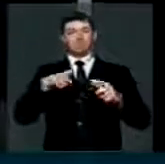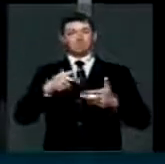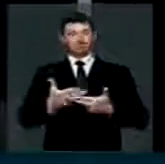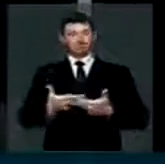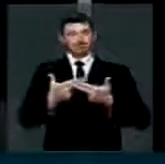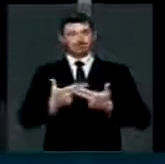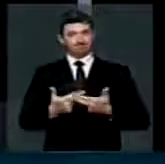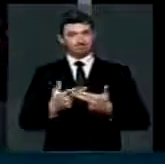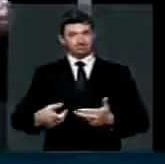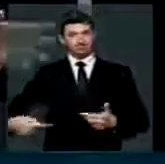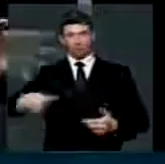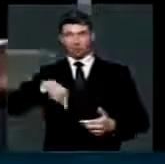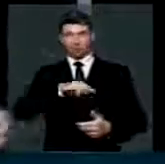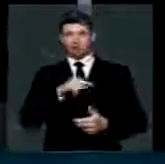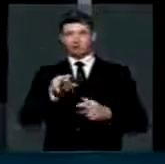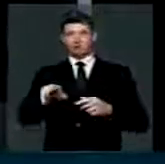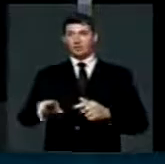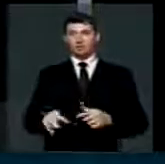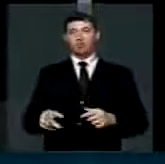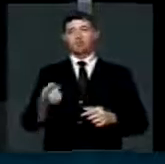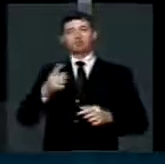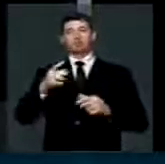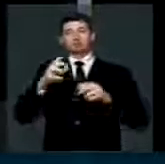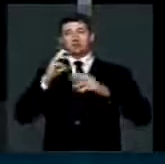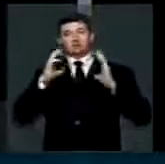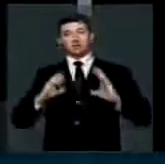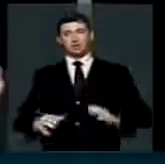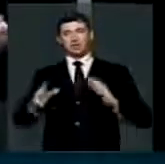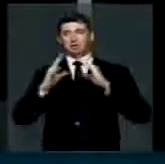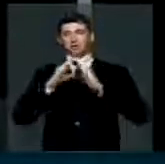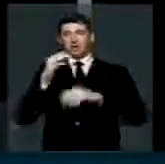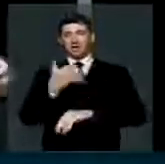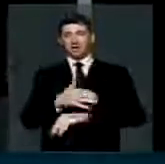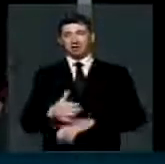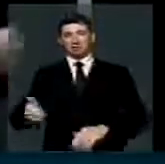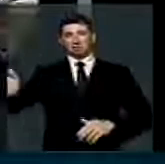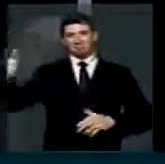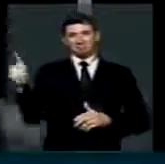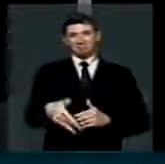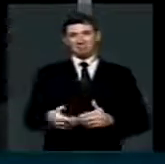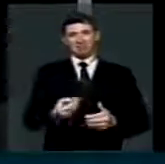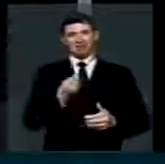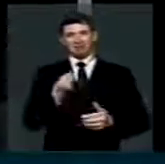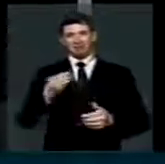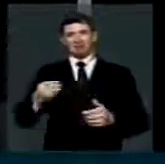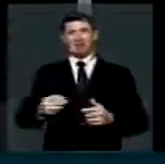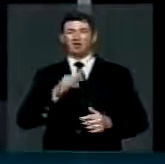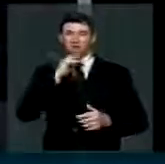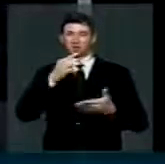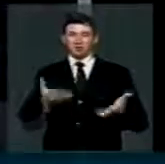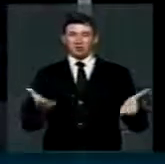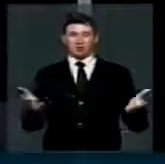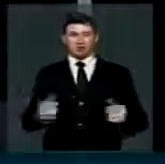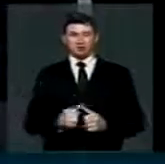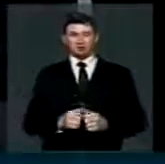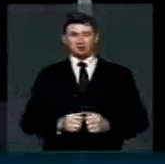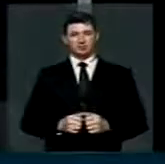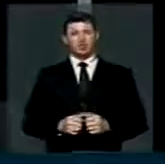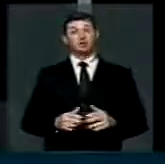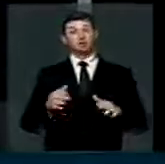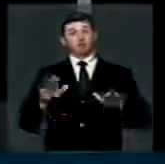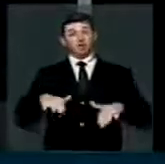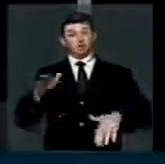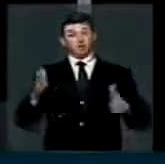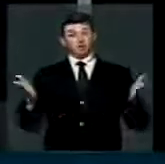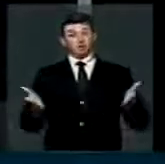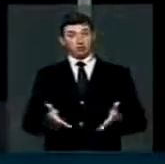tolerar irmãos nossos, cidadãos, morando na rua em condições degradantes, deprimentes. Hoje, talvez